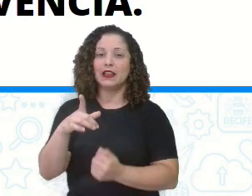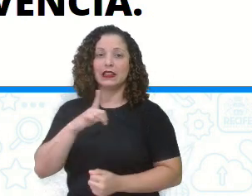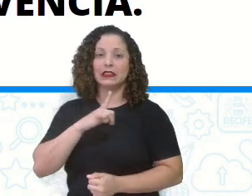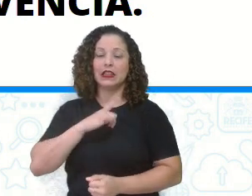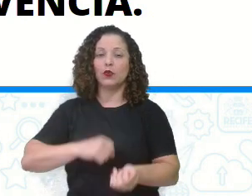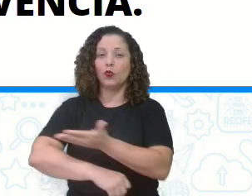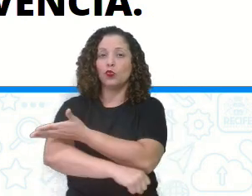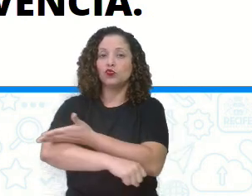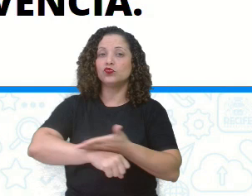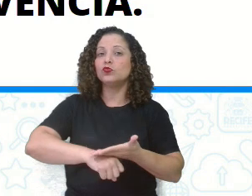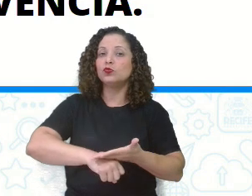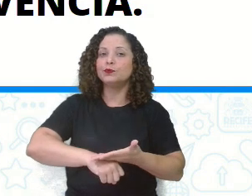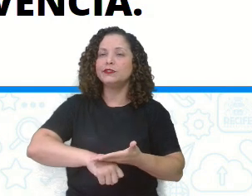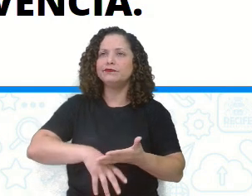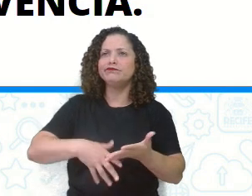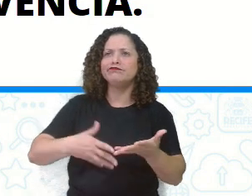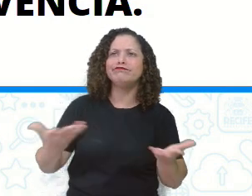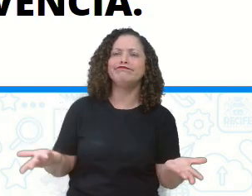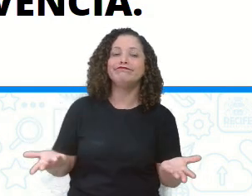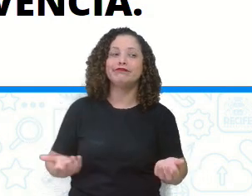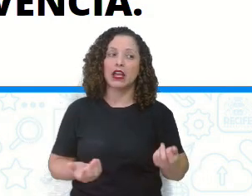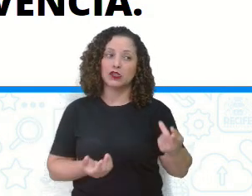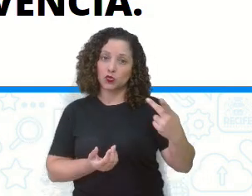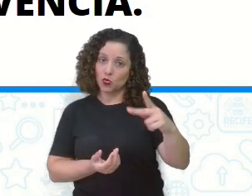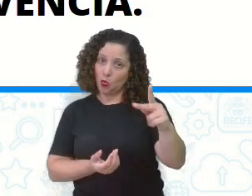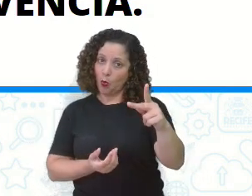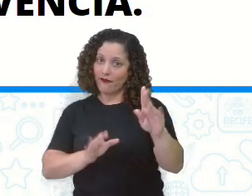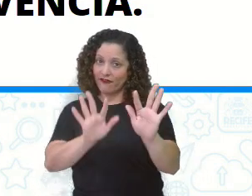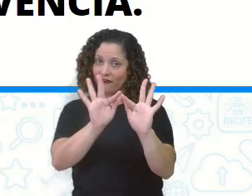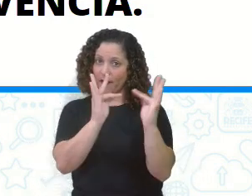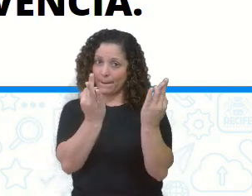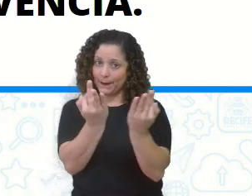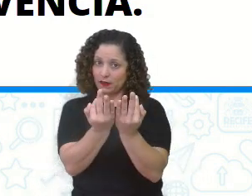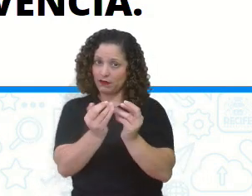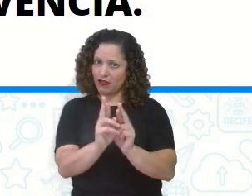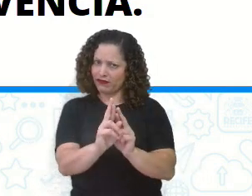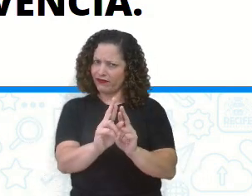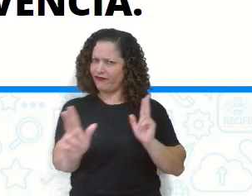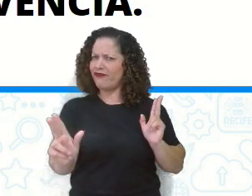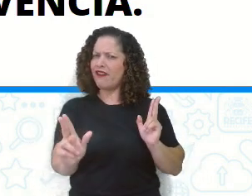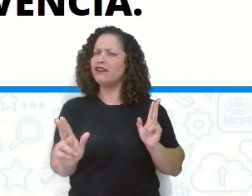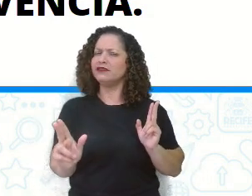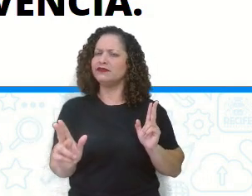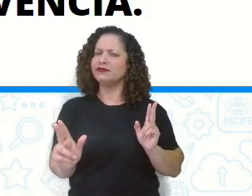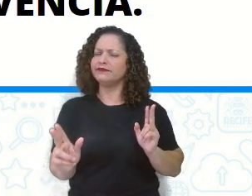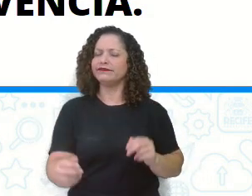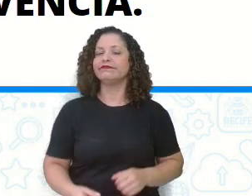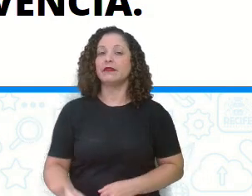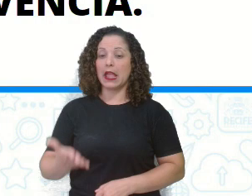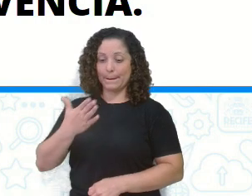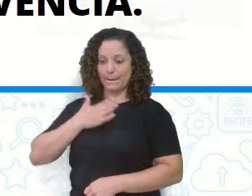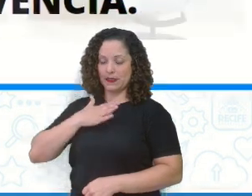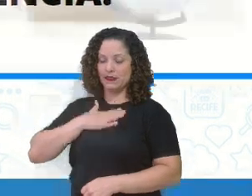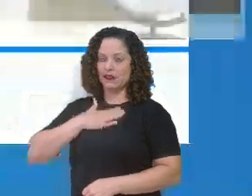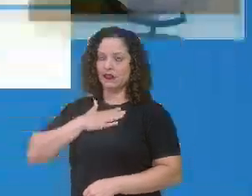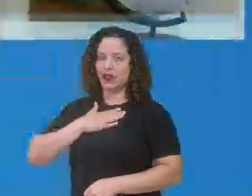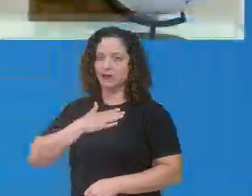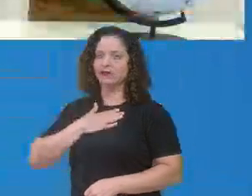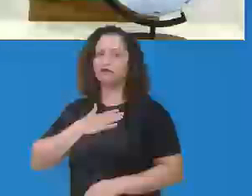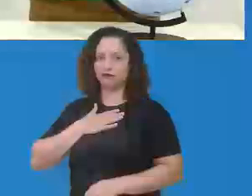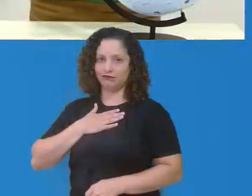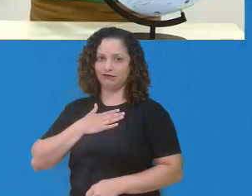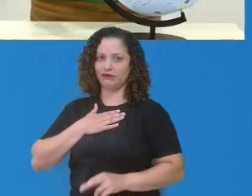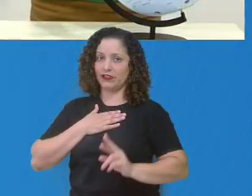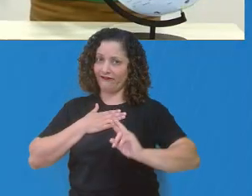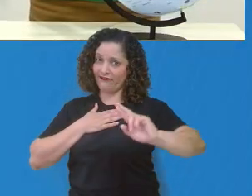determinado costume que talvez na sua família não existe esse costume, tá? Então, existem algumas coisas